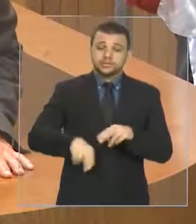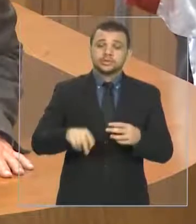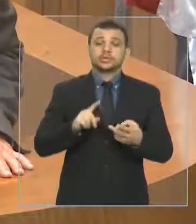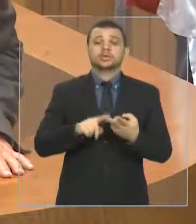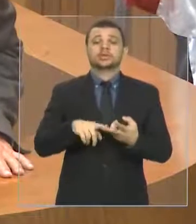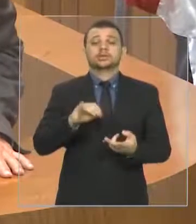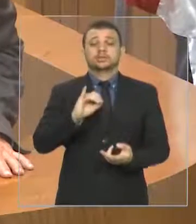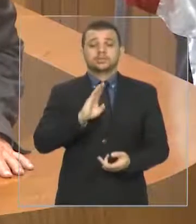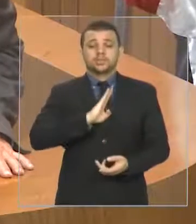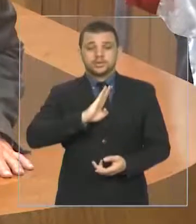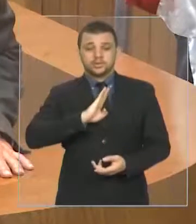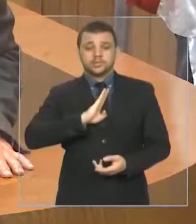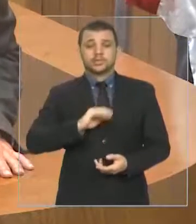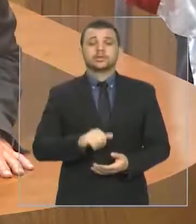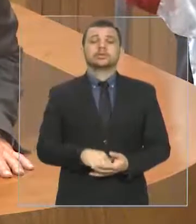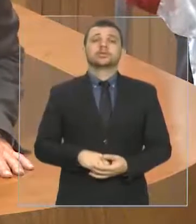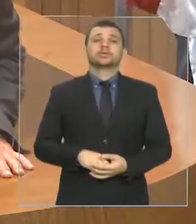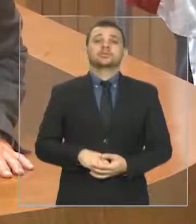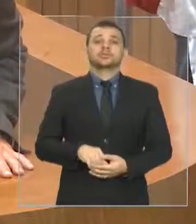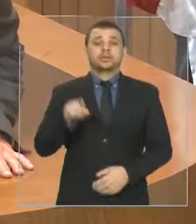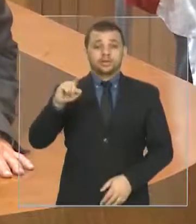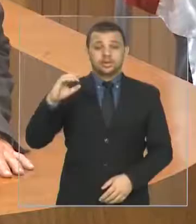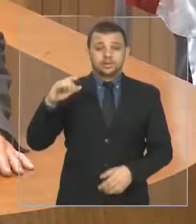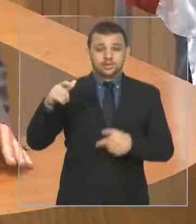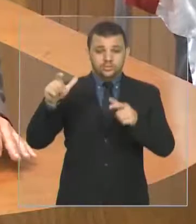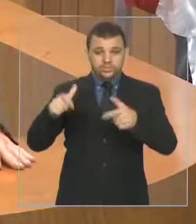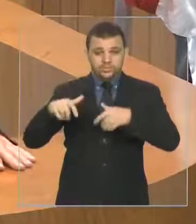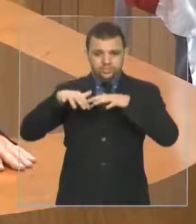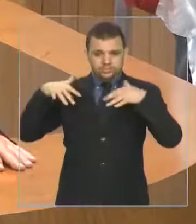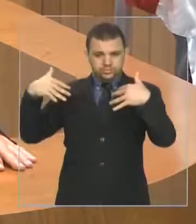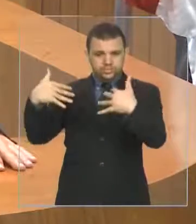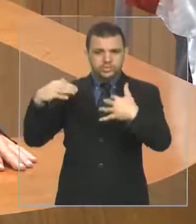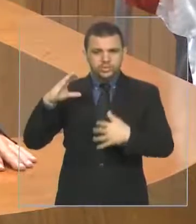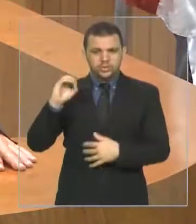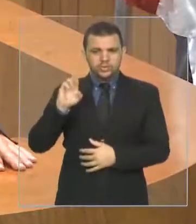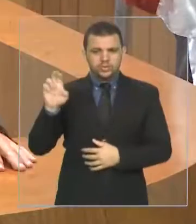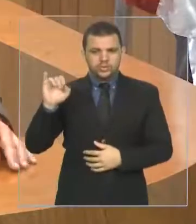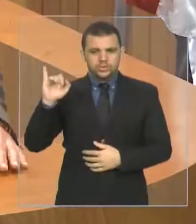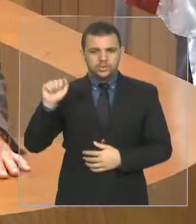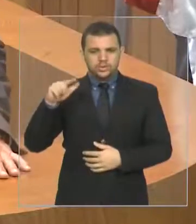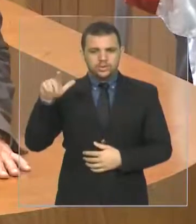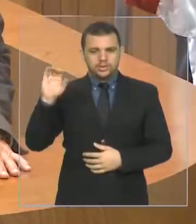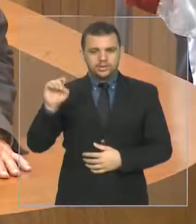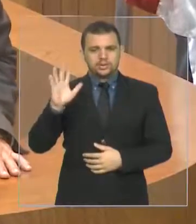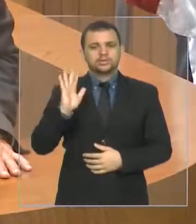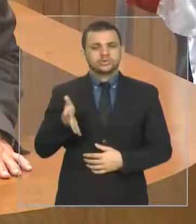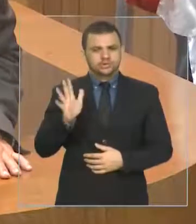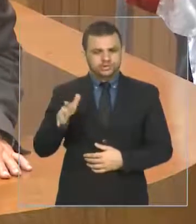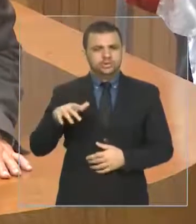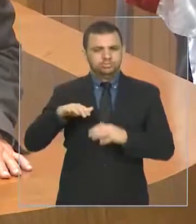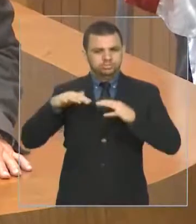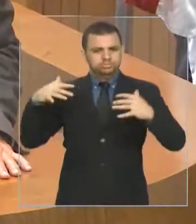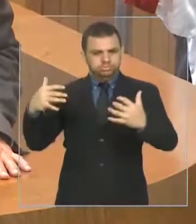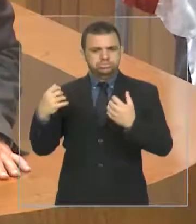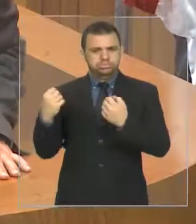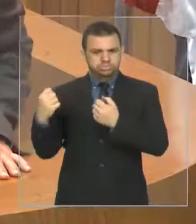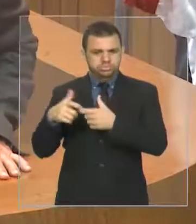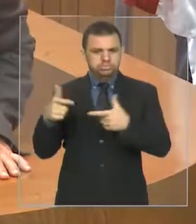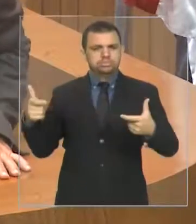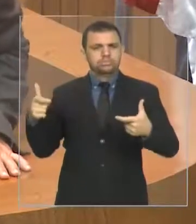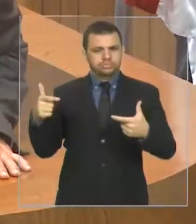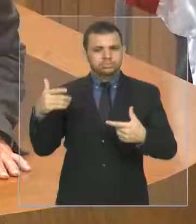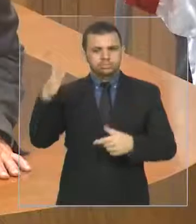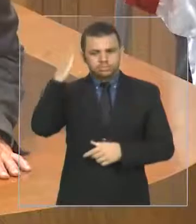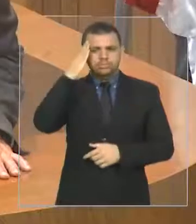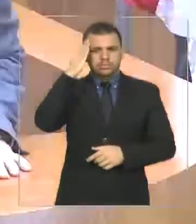Bacabal. O Correão já foi um estádio de nível porte médio, né? E eu sei, deputado Ed